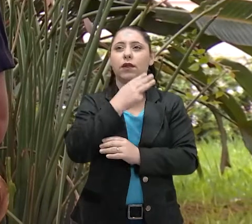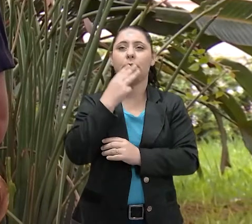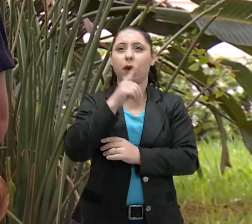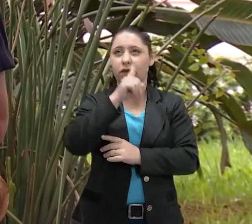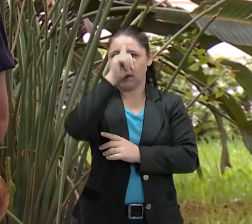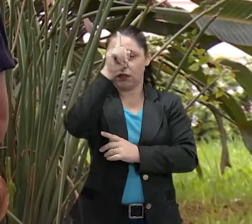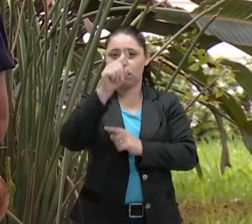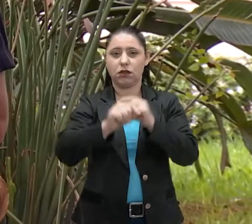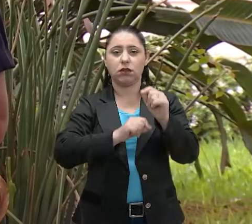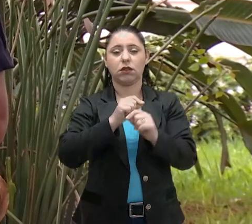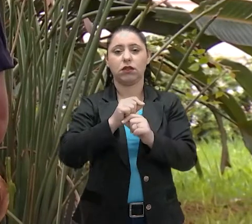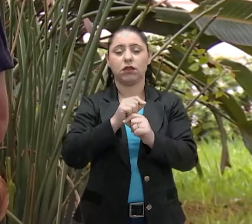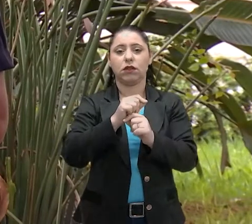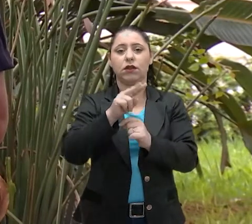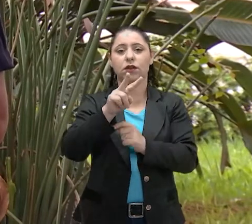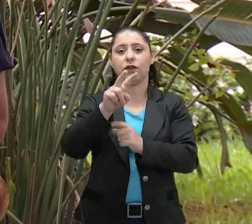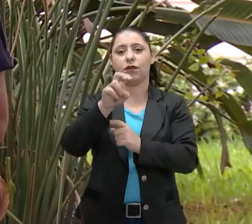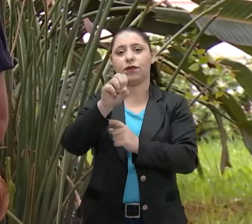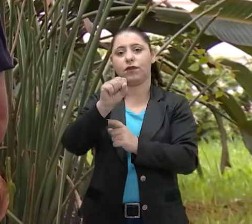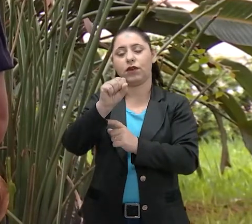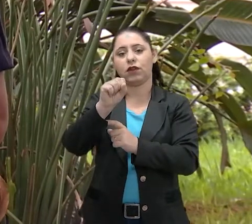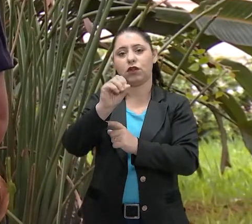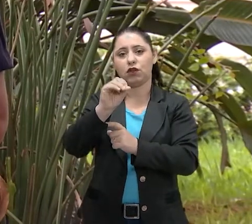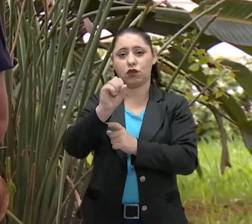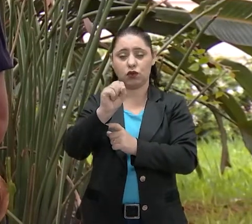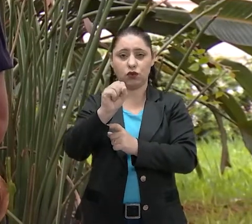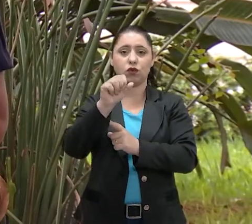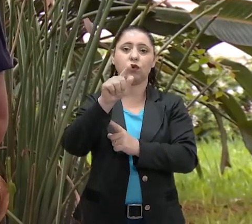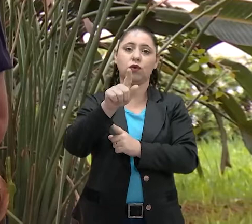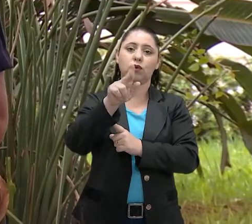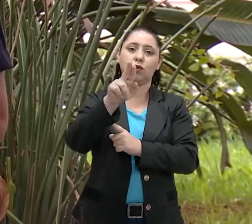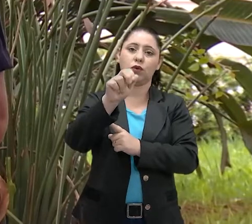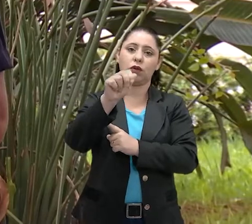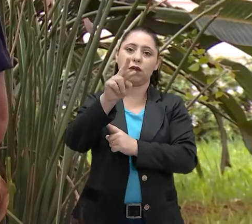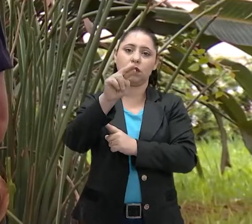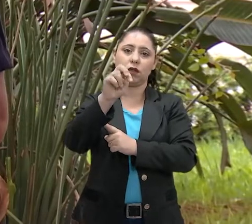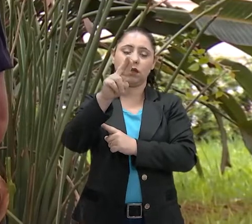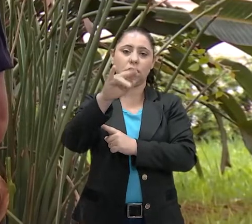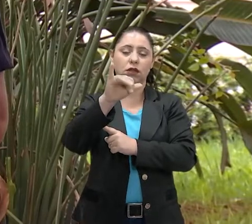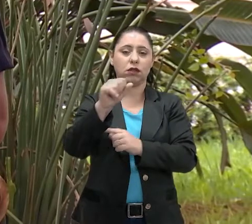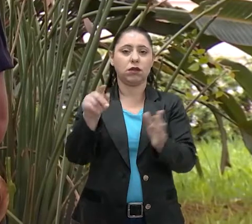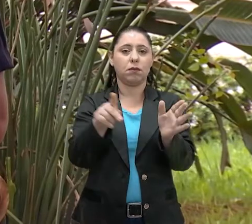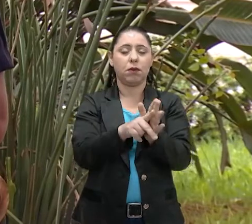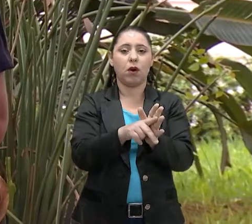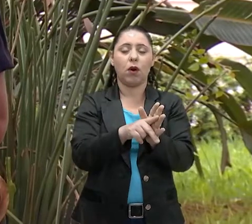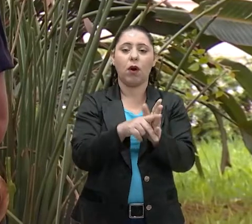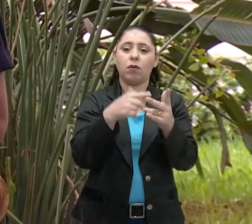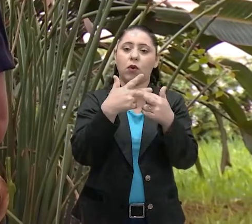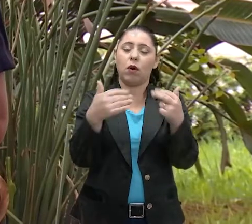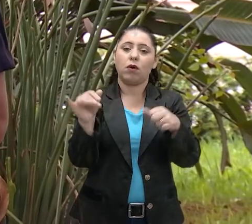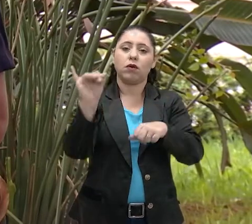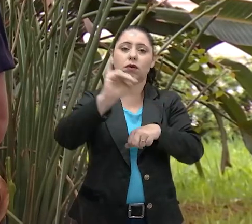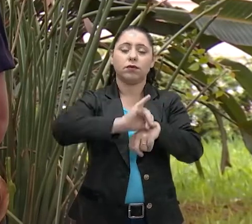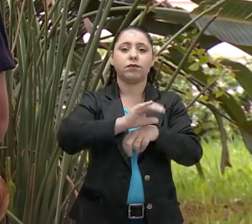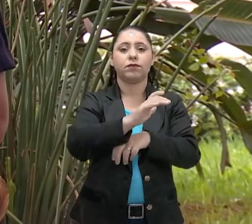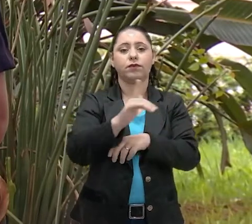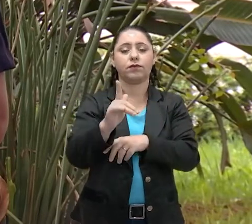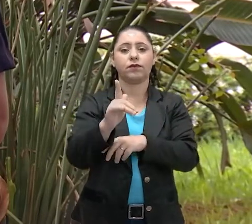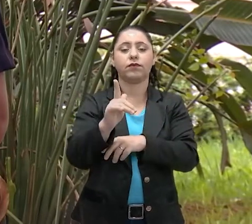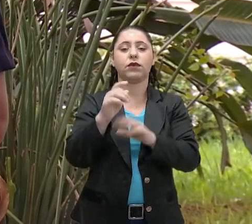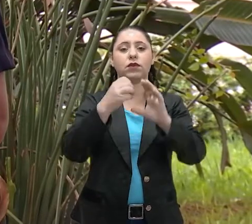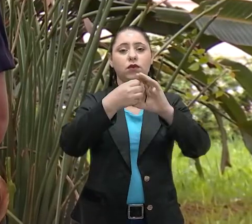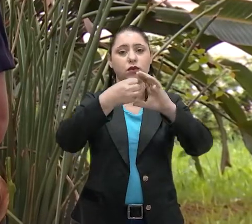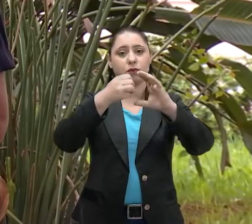que são os versos guaranis, que falam sobre os sabores daqui do Mato Grosso do Sul, de Campo Grande e da